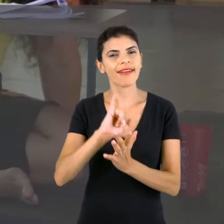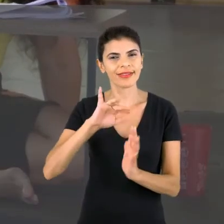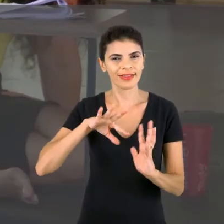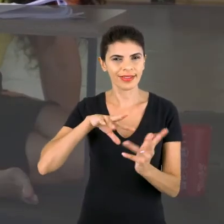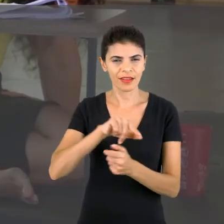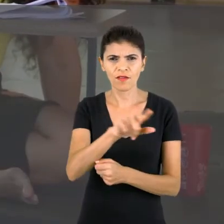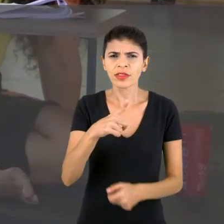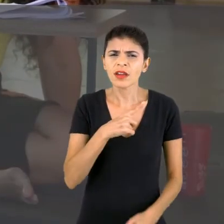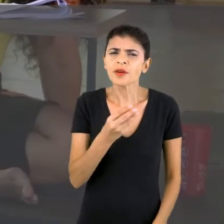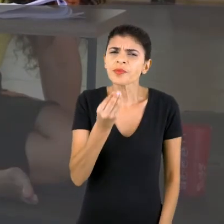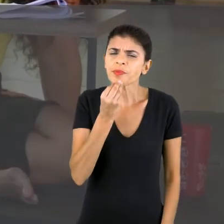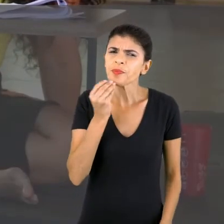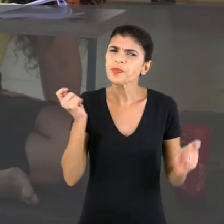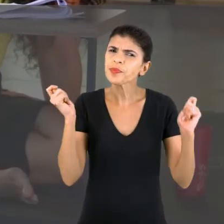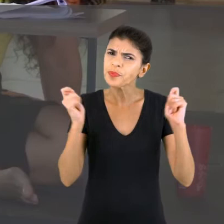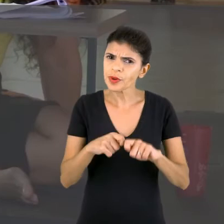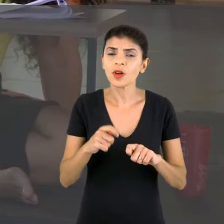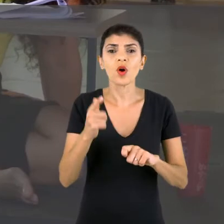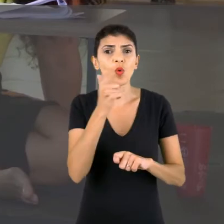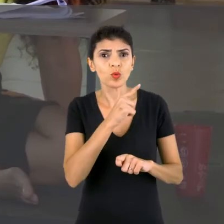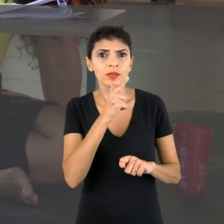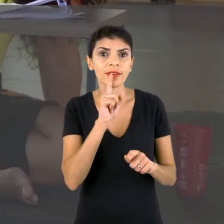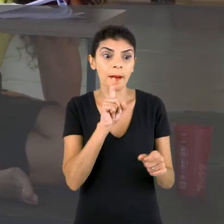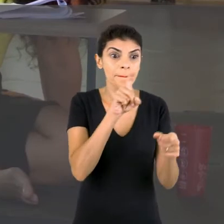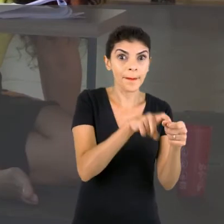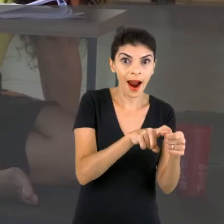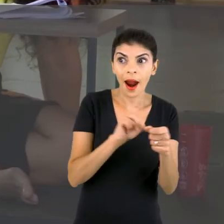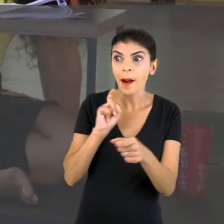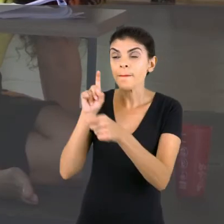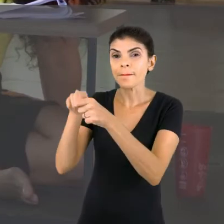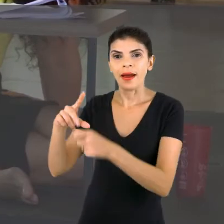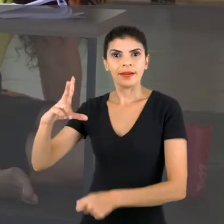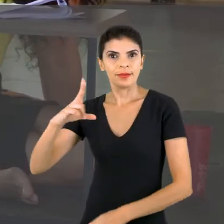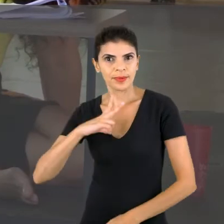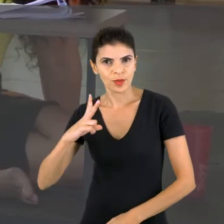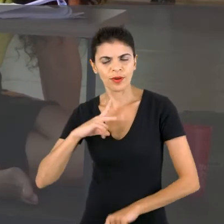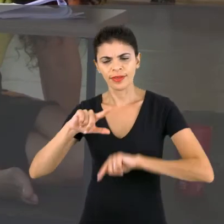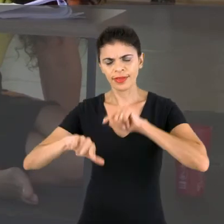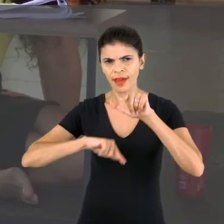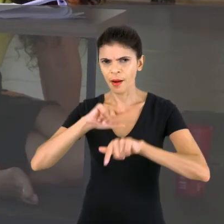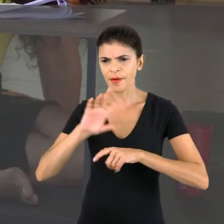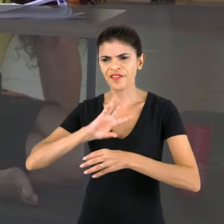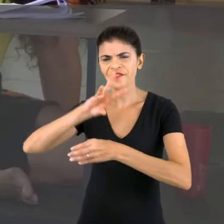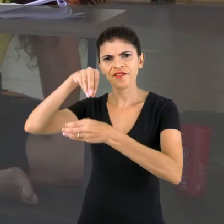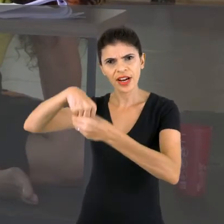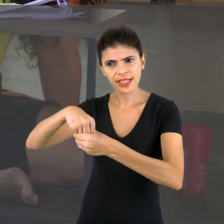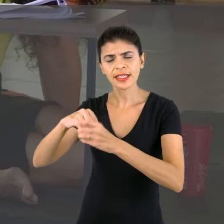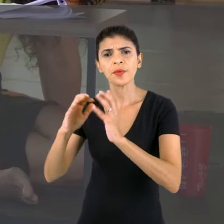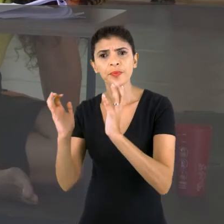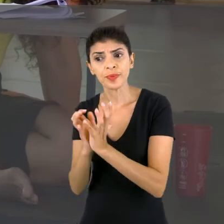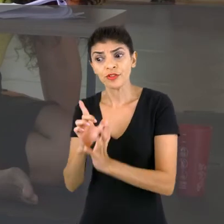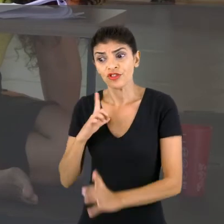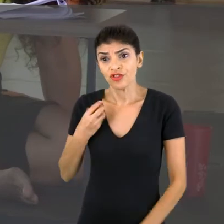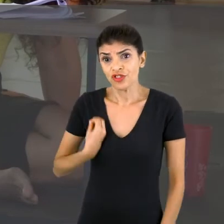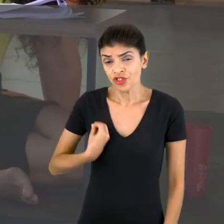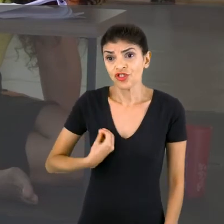né? Então, se vocês têm possibilidade de, além de construir as suas redes pessoais de trabalho, de fazer parte de uma rede